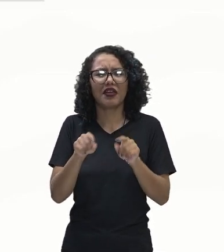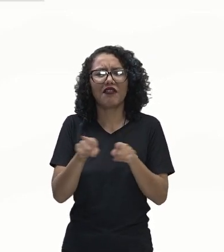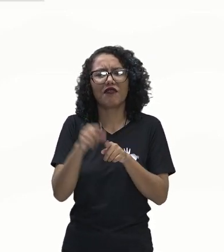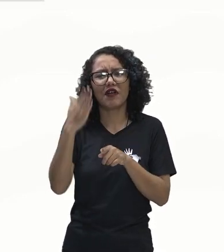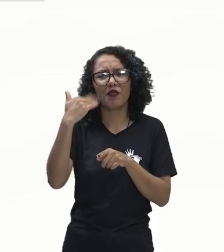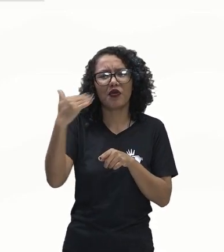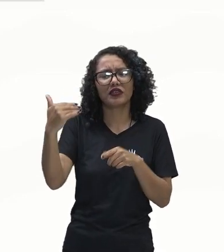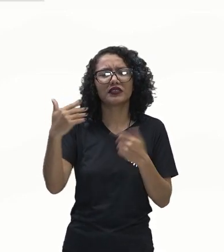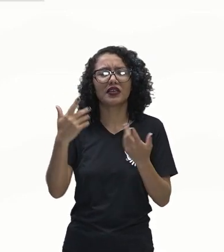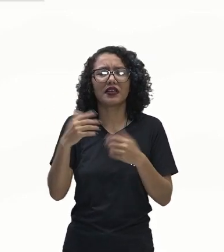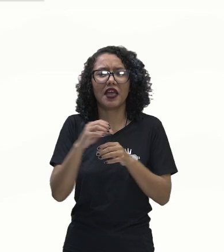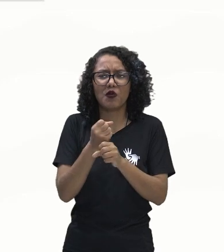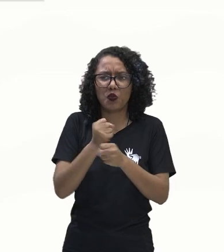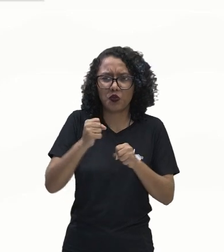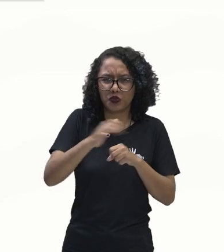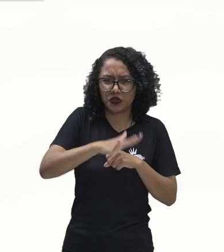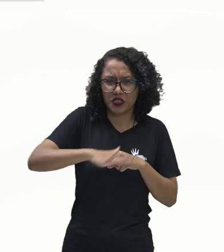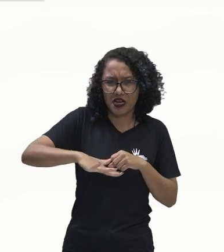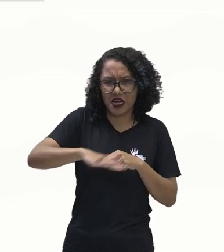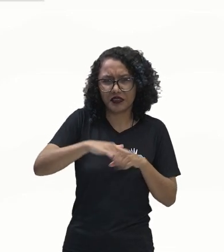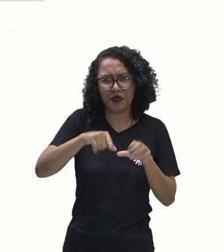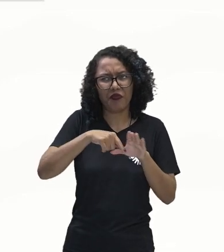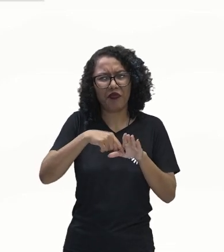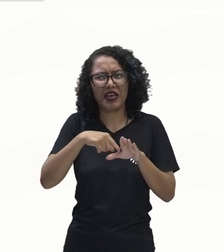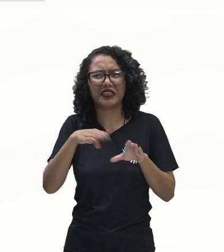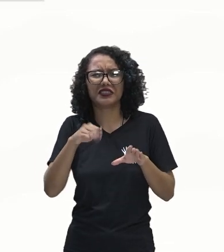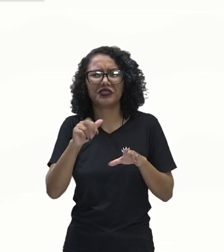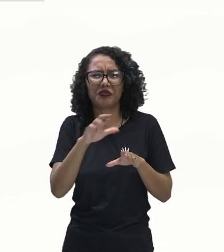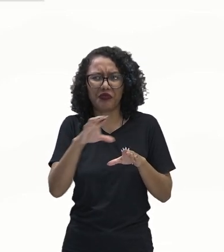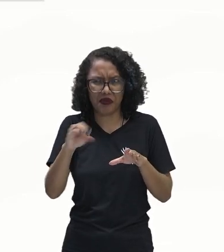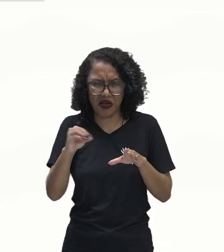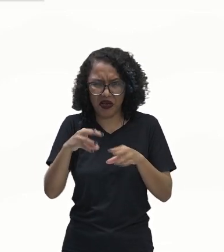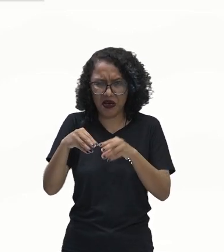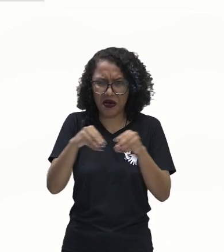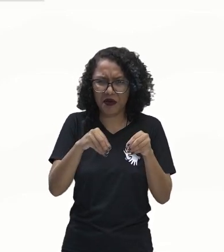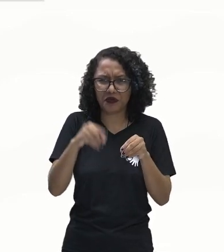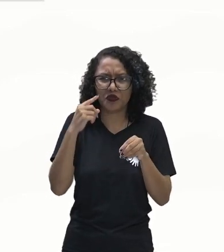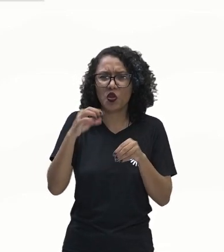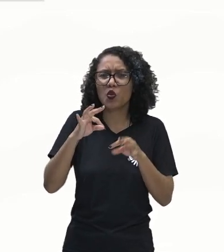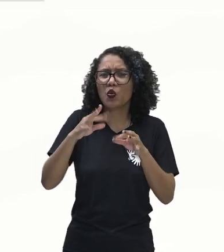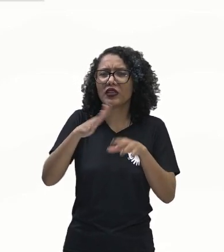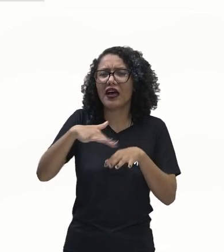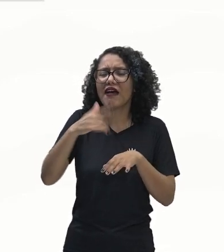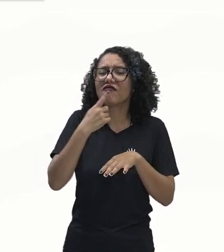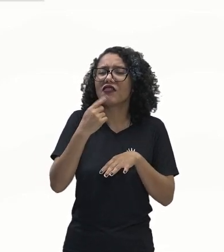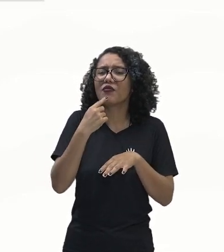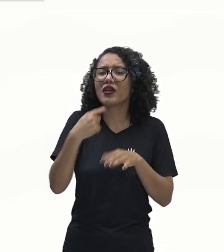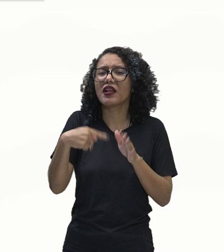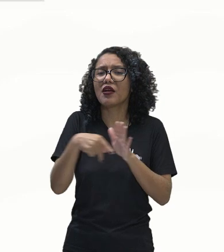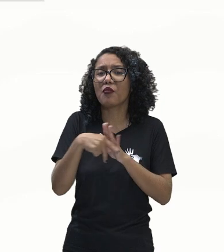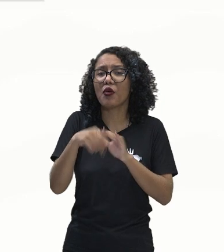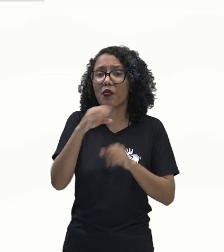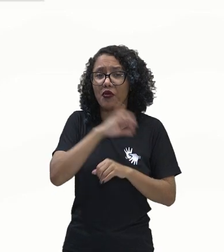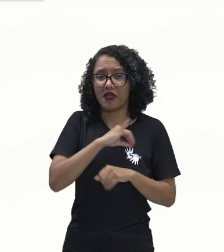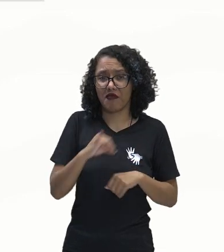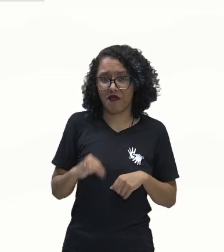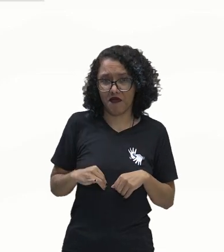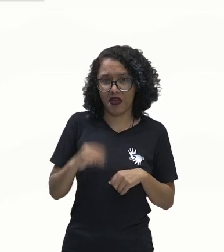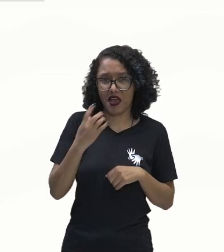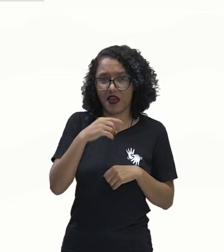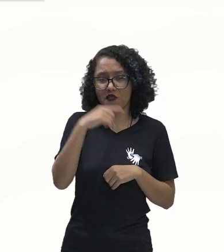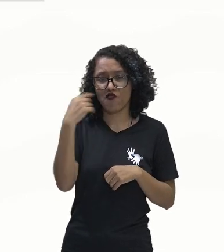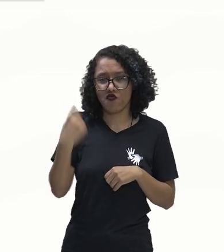A gente observa aqui no nosso mapa, em vermelho, é todo o Império Russo ali no século XIX. Então